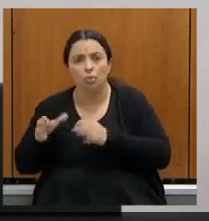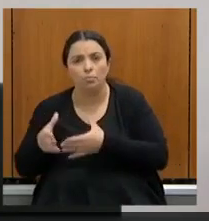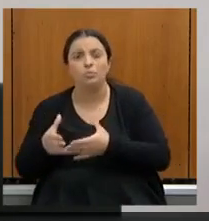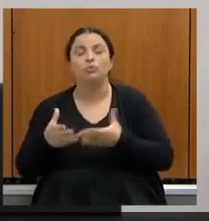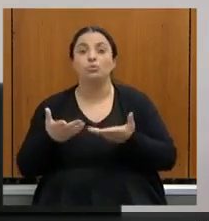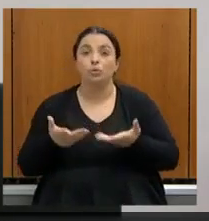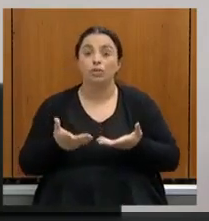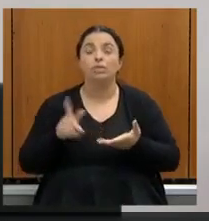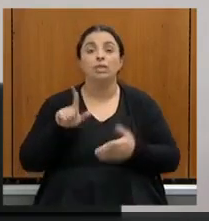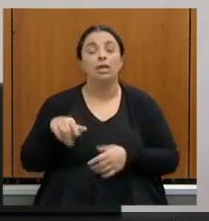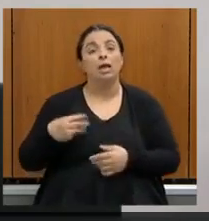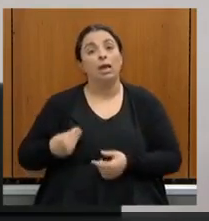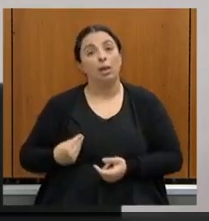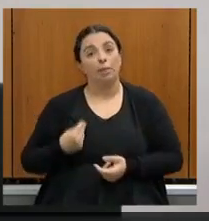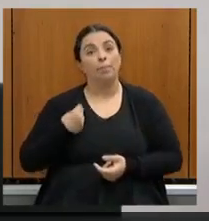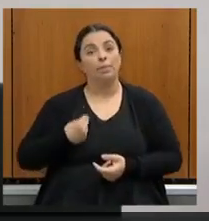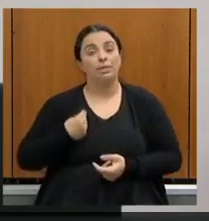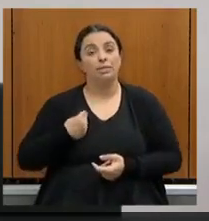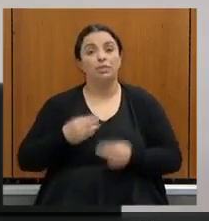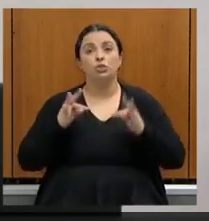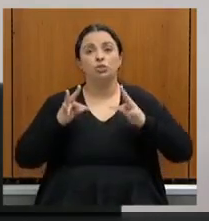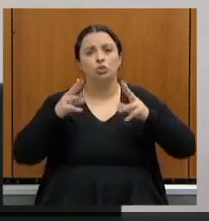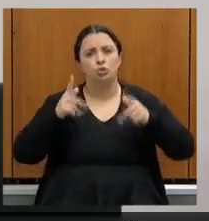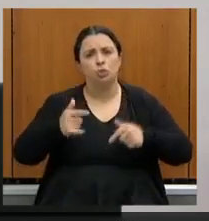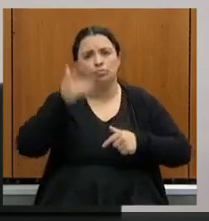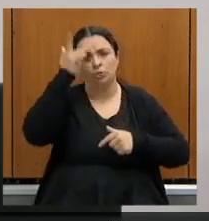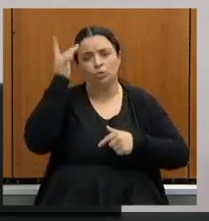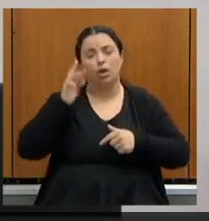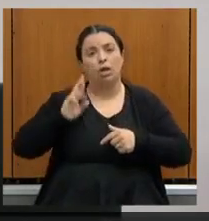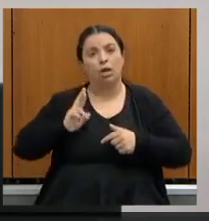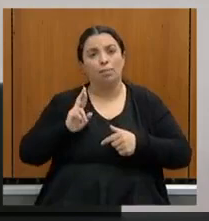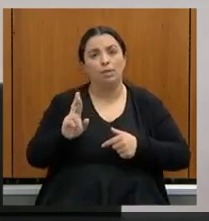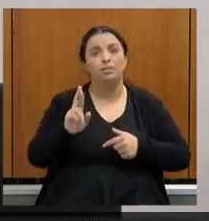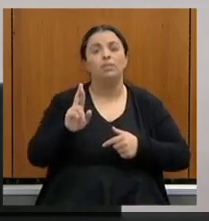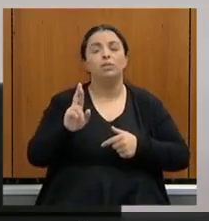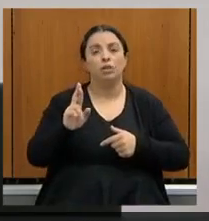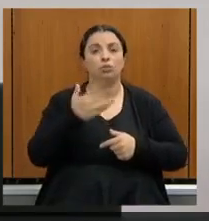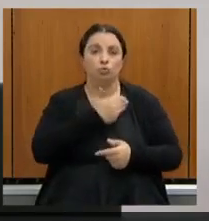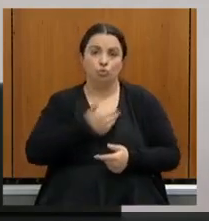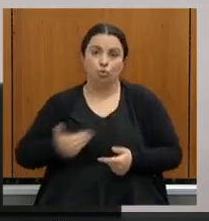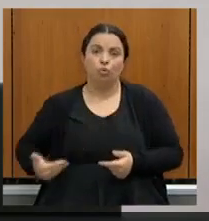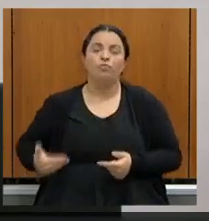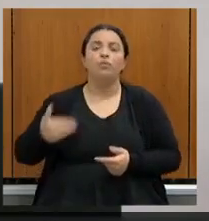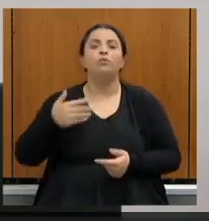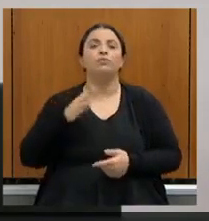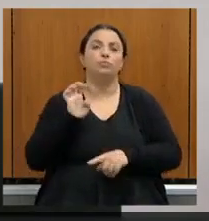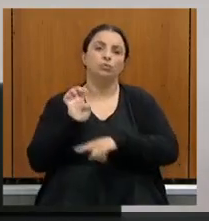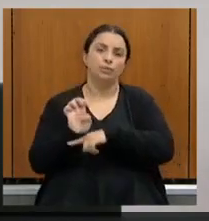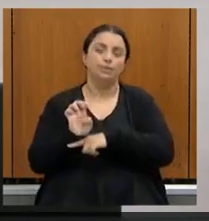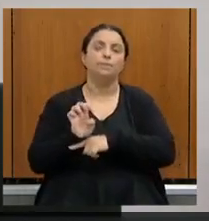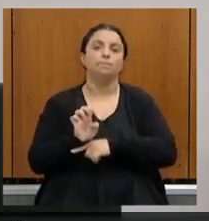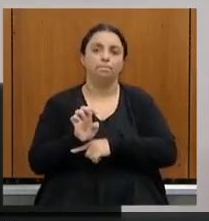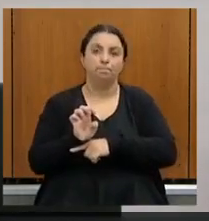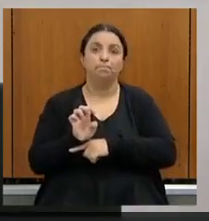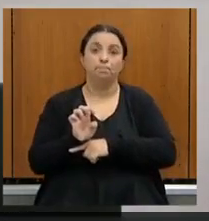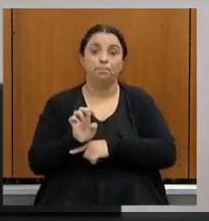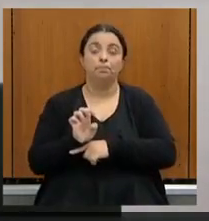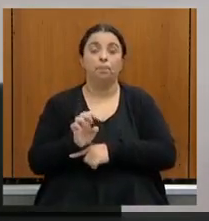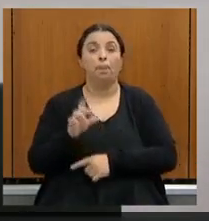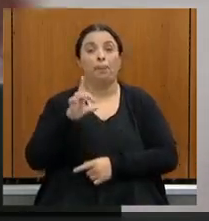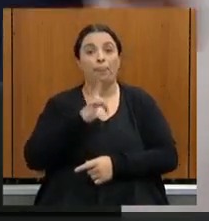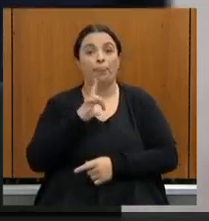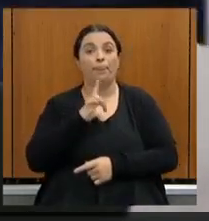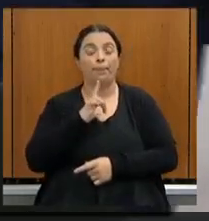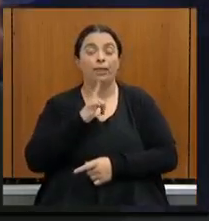com a presença de todos os representantes do governo do estado aqui tem se